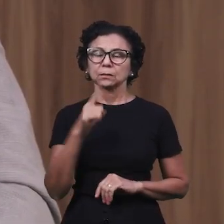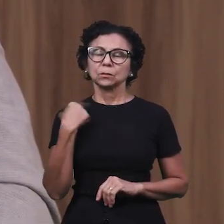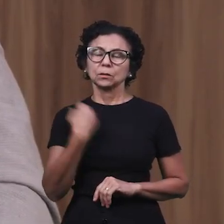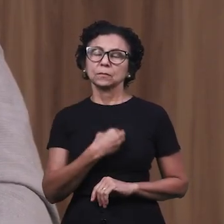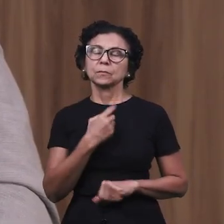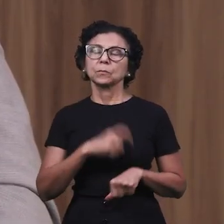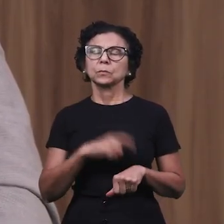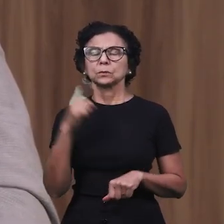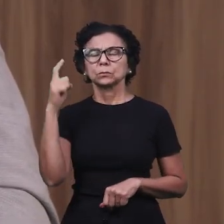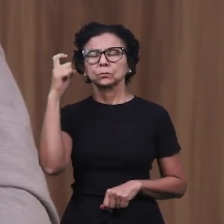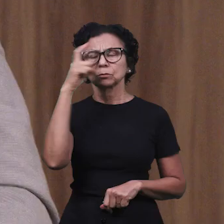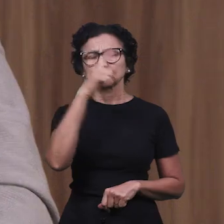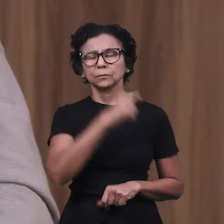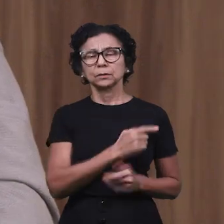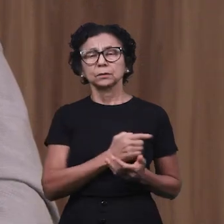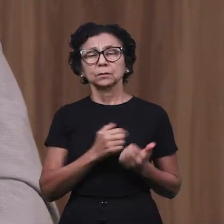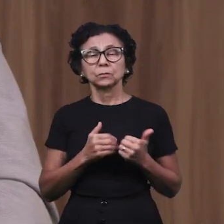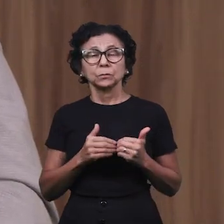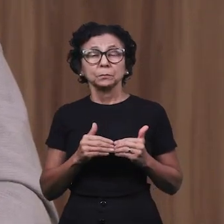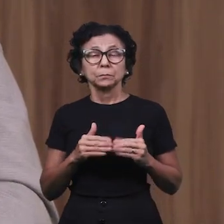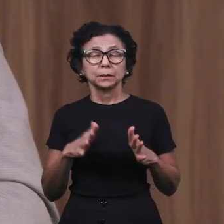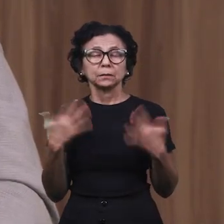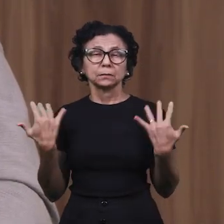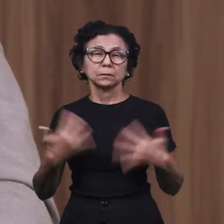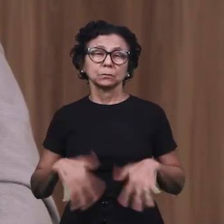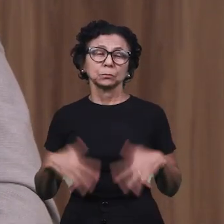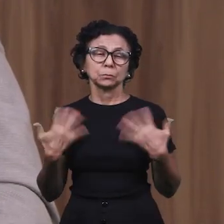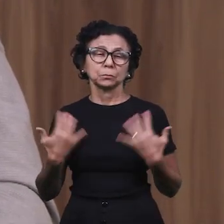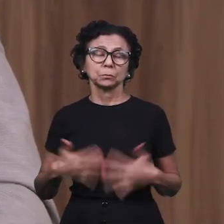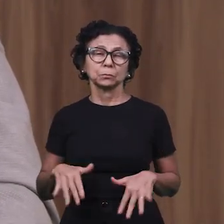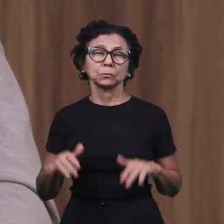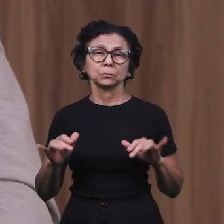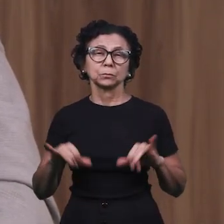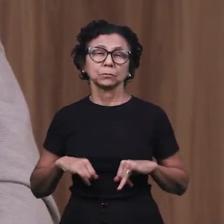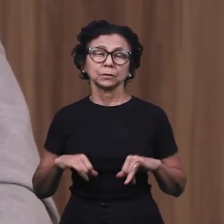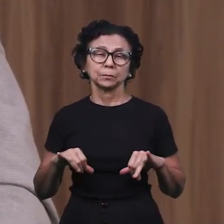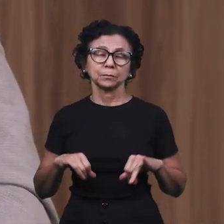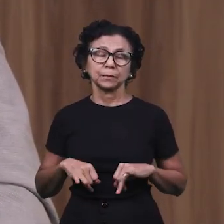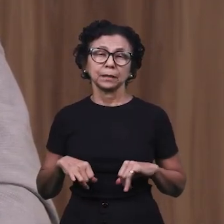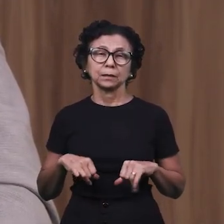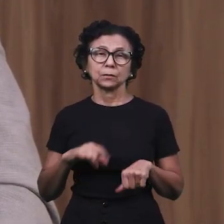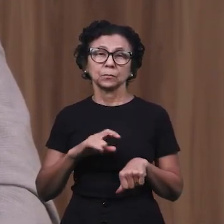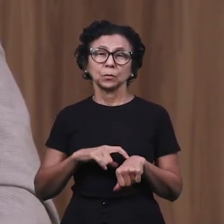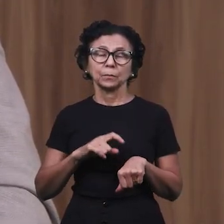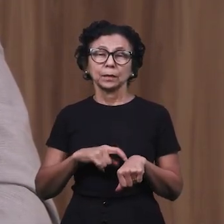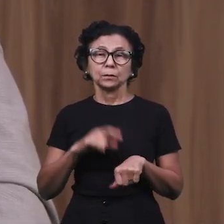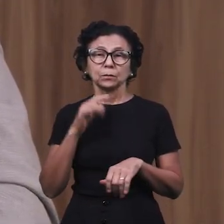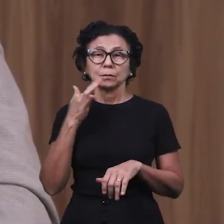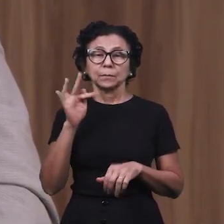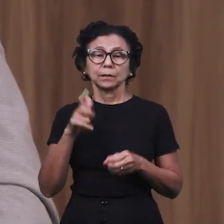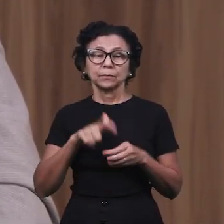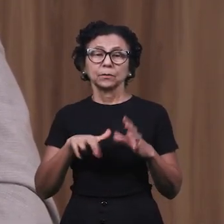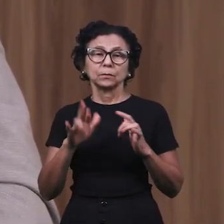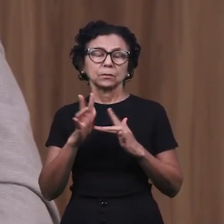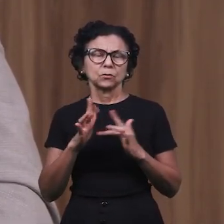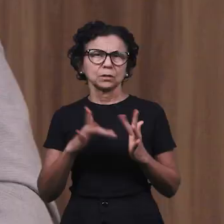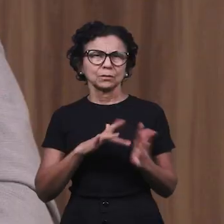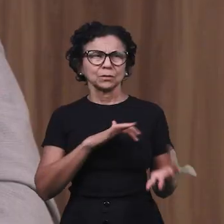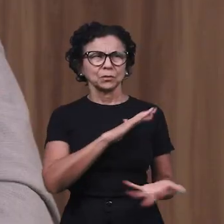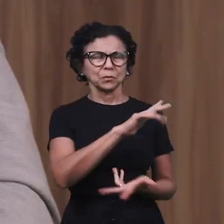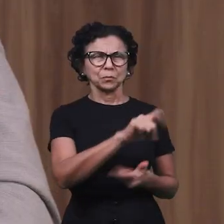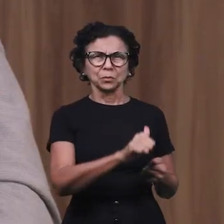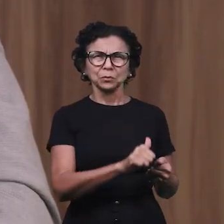de princípio das dores, é o tempo do breve, né, onde o mundo inteiro está inquieto. E